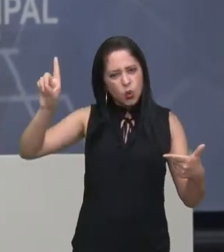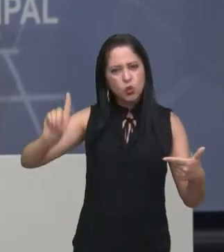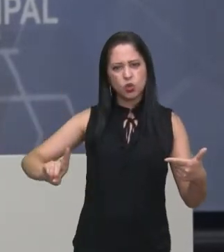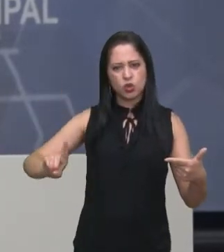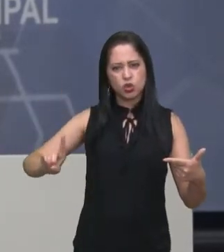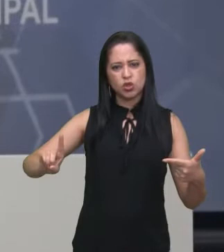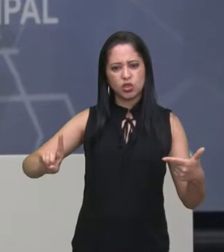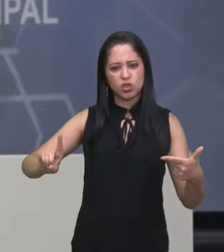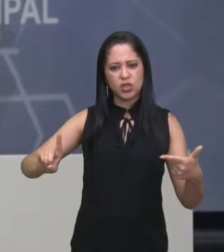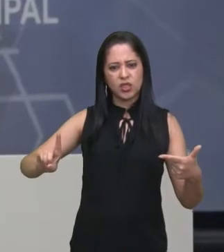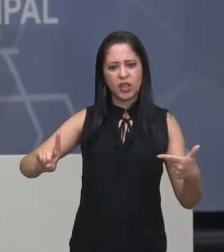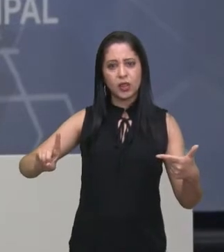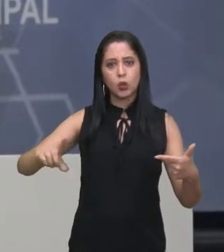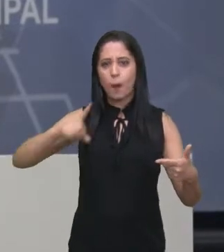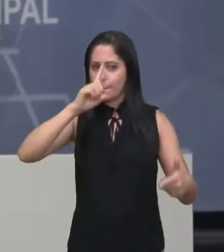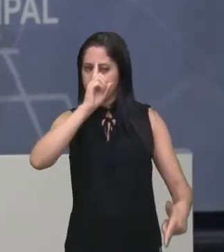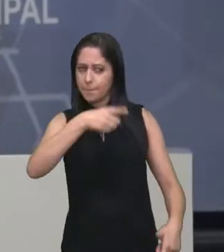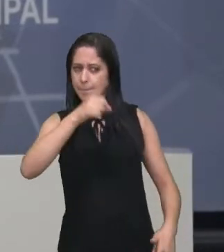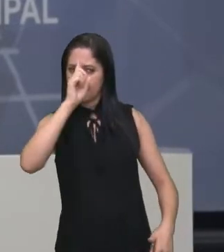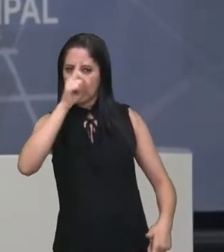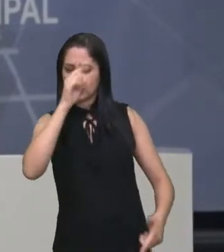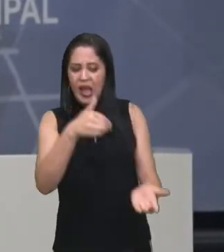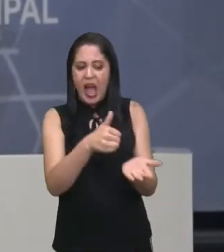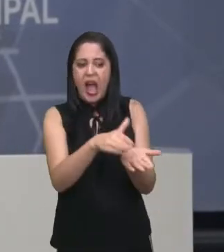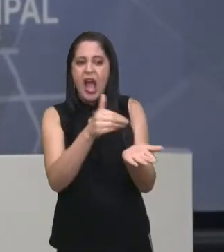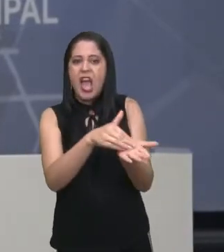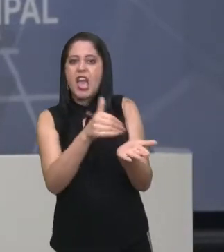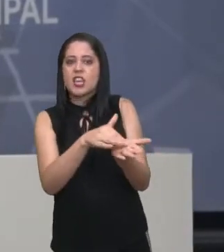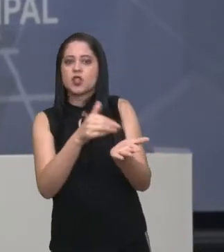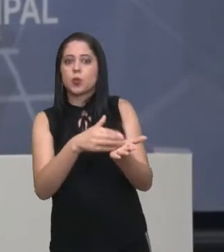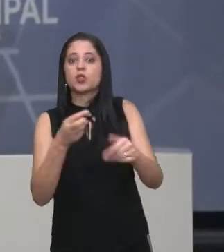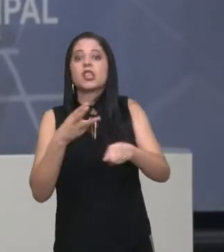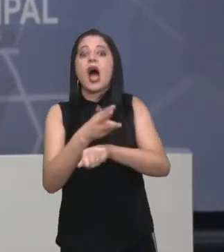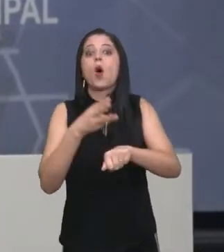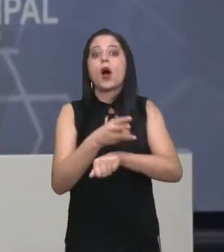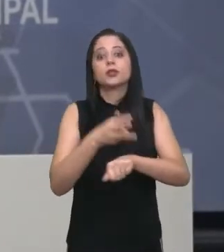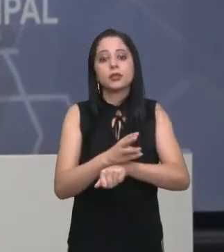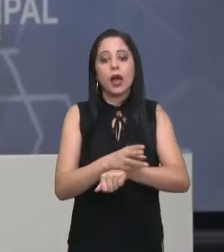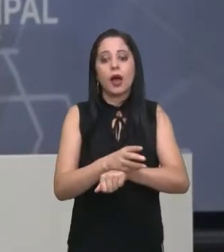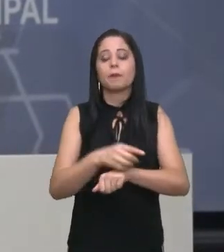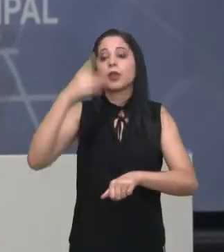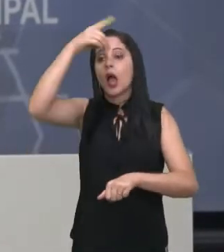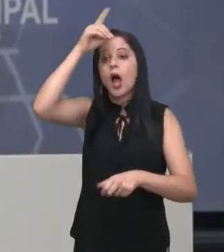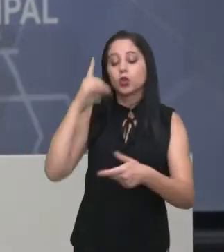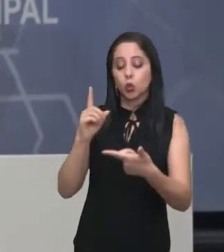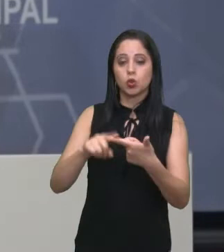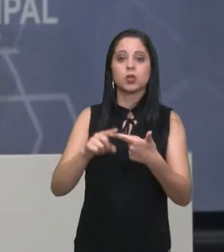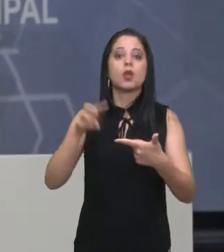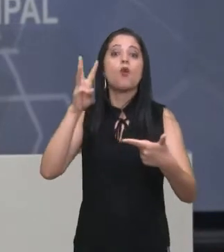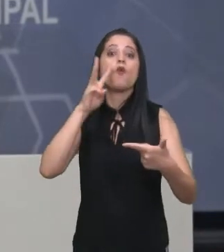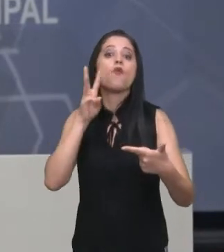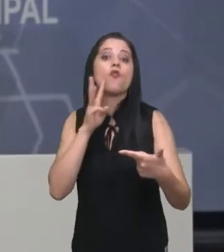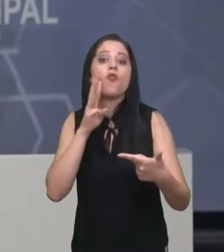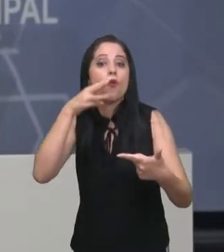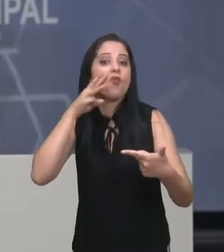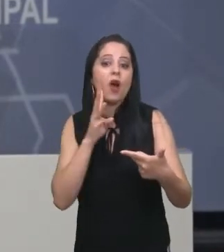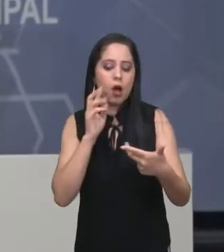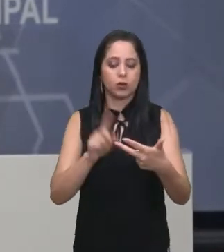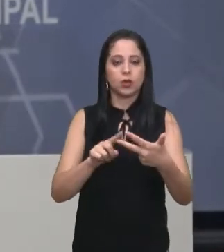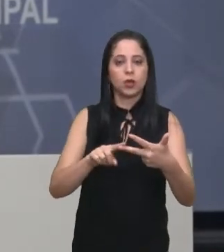dele expulsar vereadores do grupo de WhatsApp, conforme ele expulsou a Dulce, o Walter, o Juninho e o